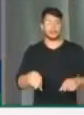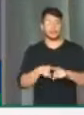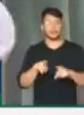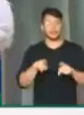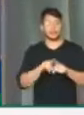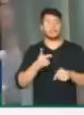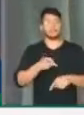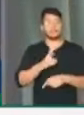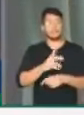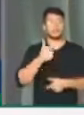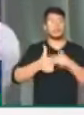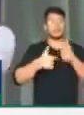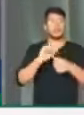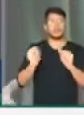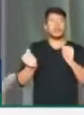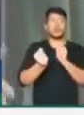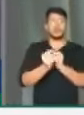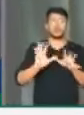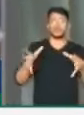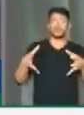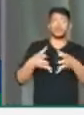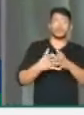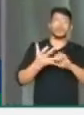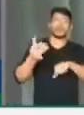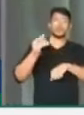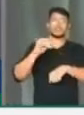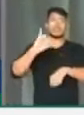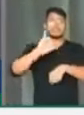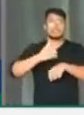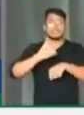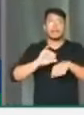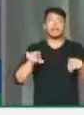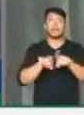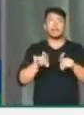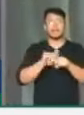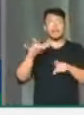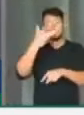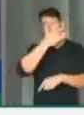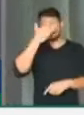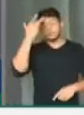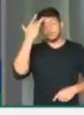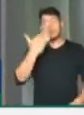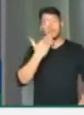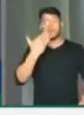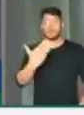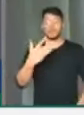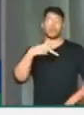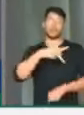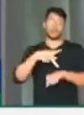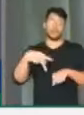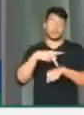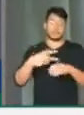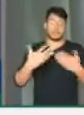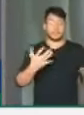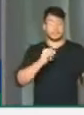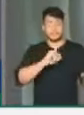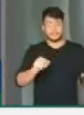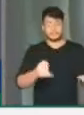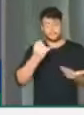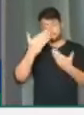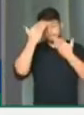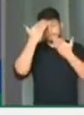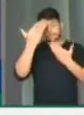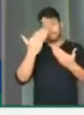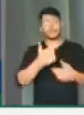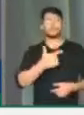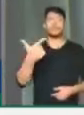centro e com todos aqueles democratas e pessoas que pensam esse país juntamente conosco. Quero também agradecer aos